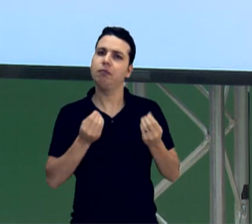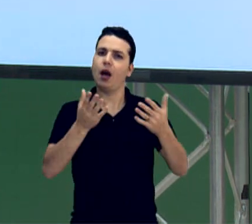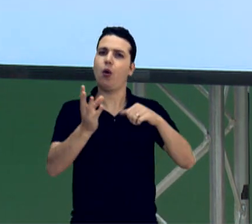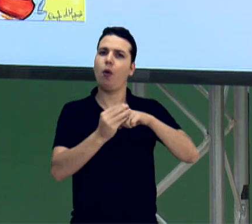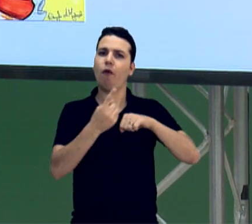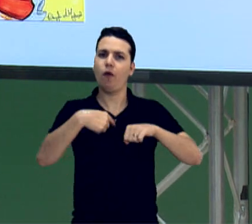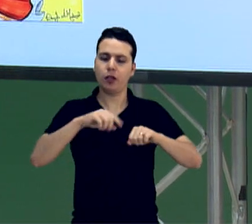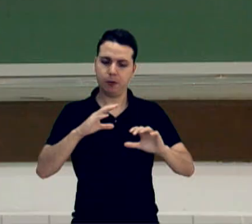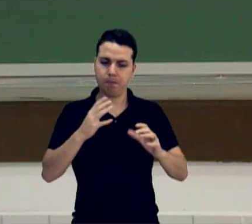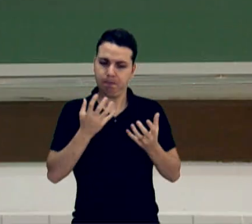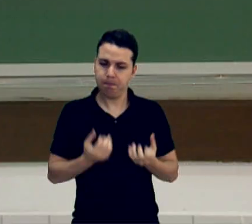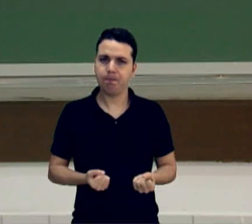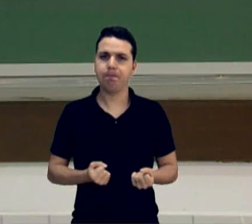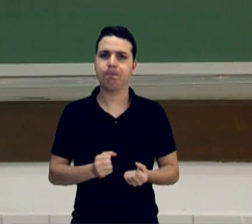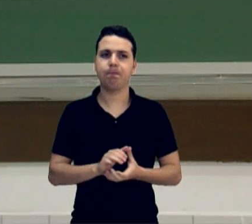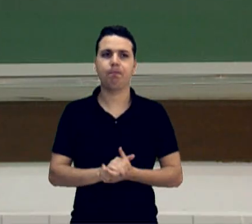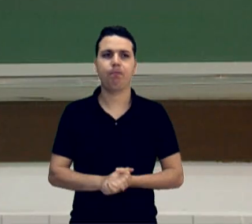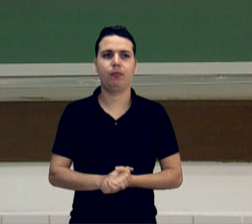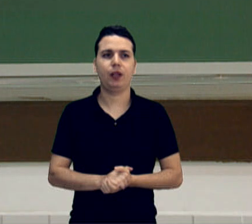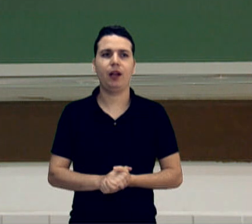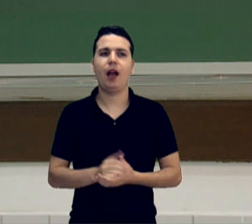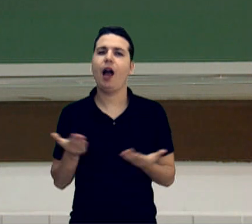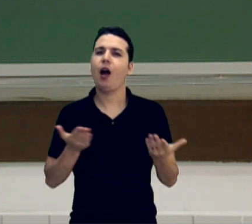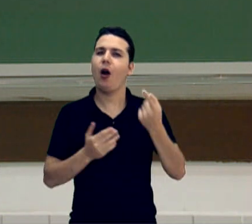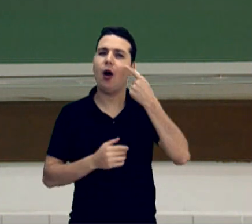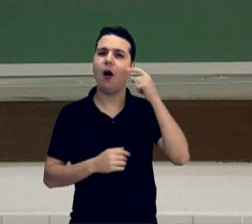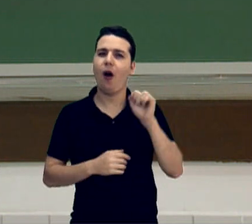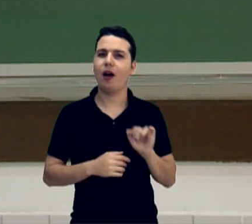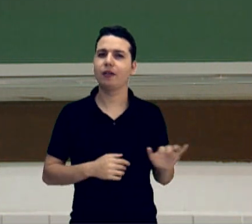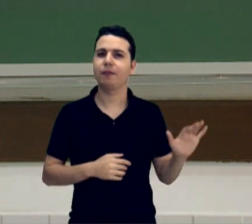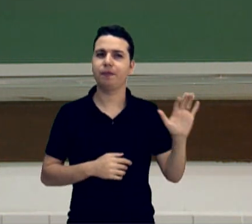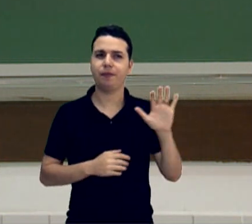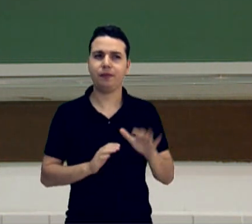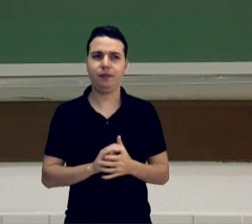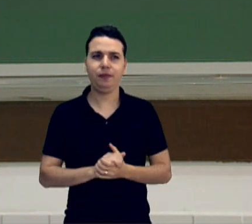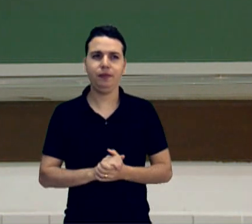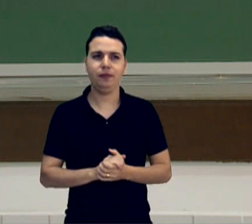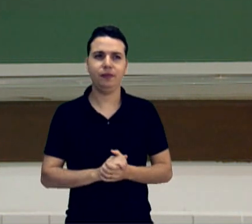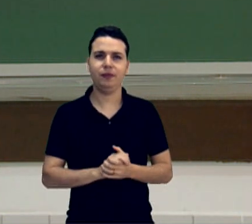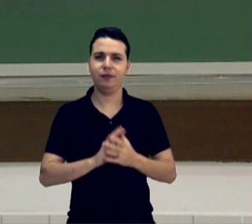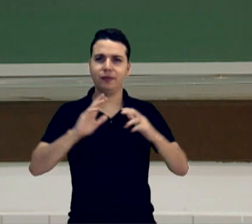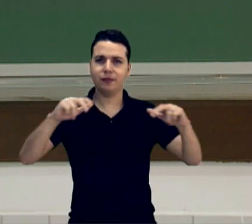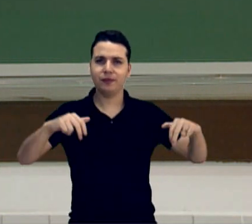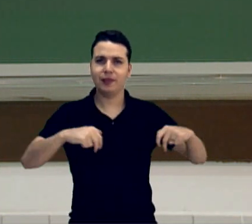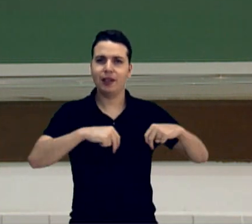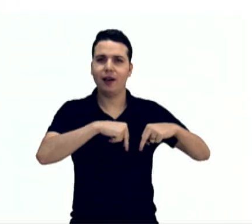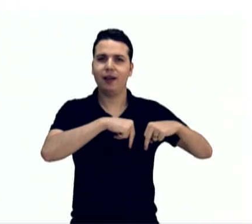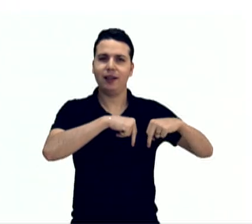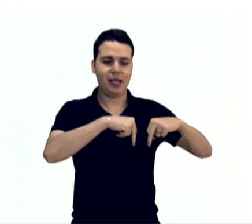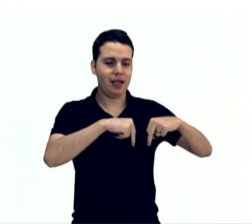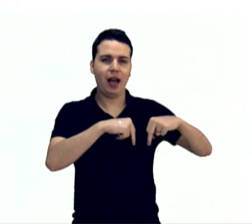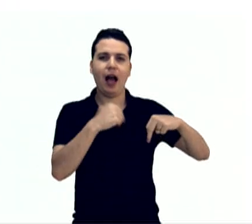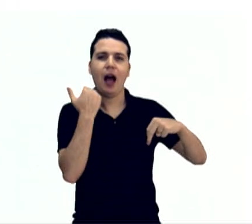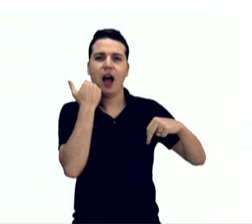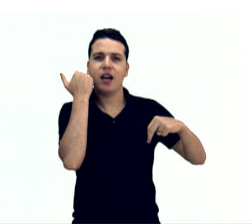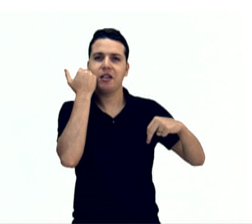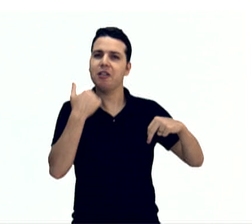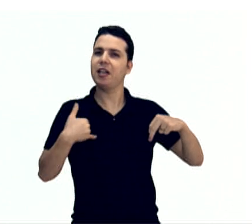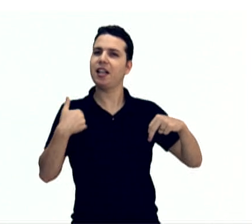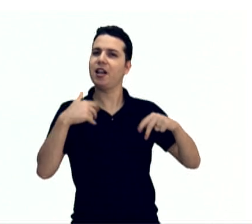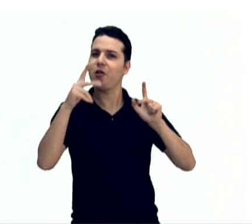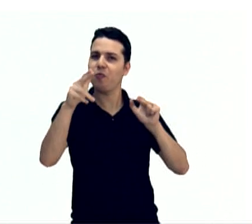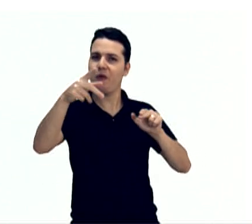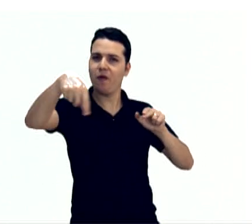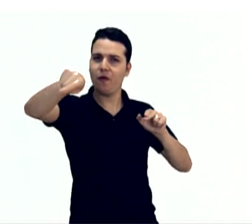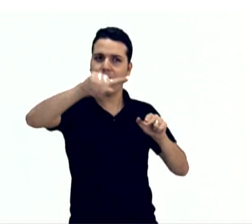conhecimento. E agora, gente, olha que bacana! Um casalzinho de adolescentes, idade de vocês,